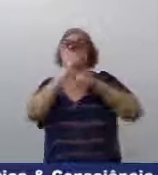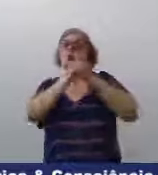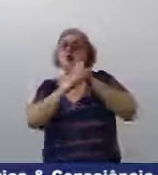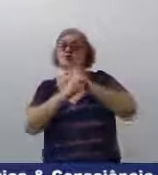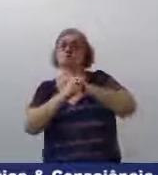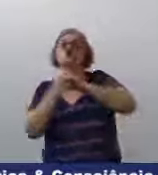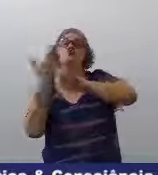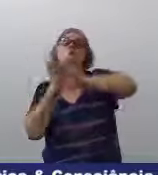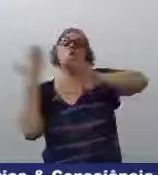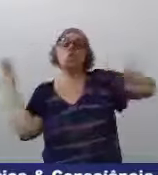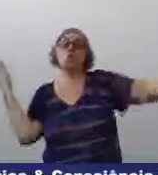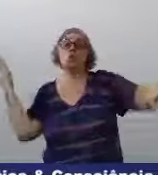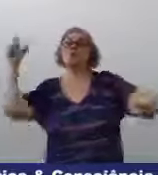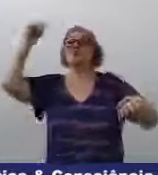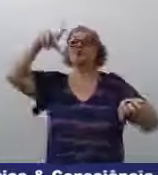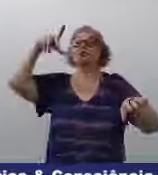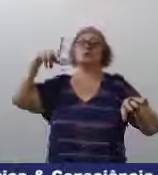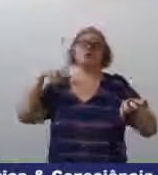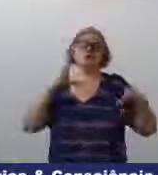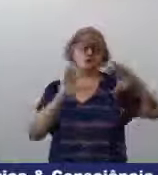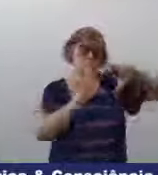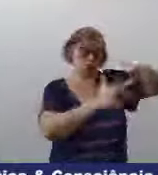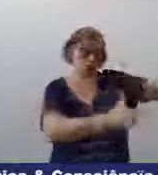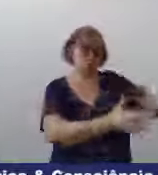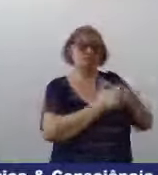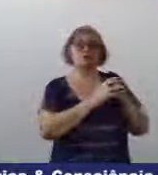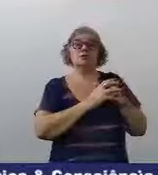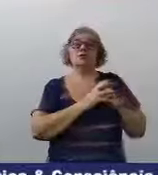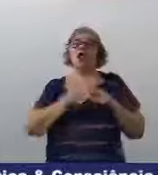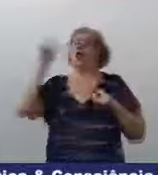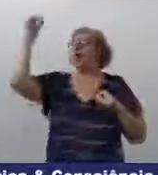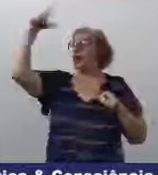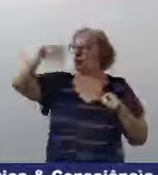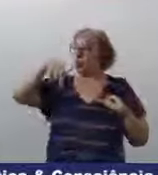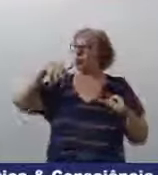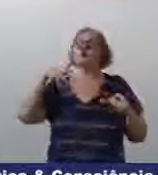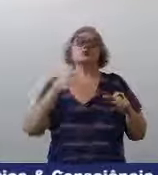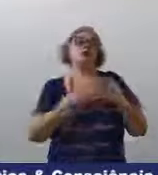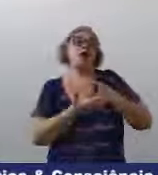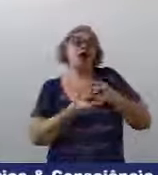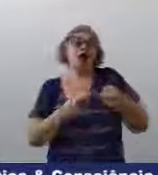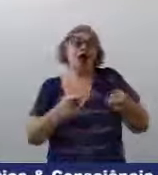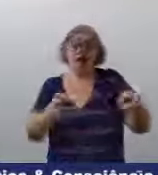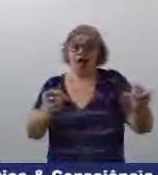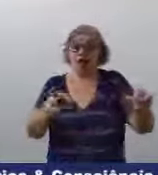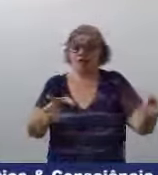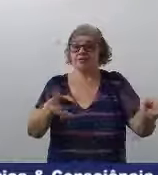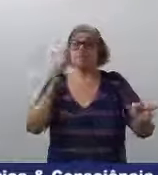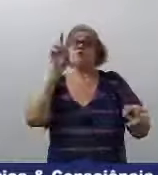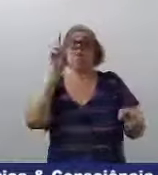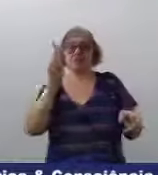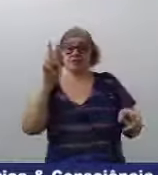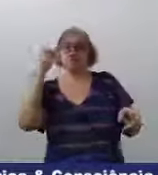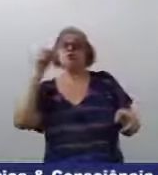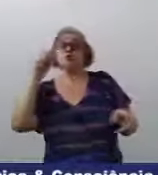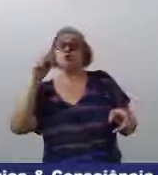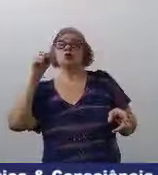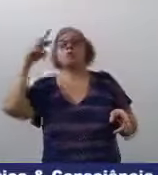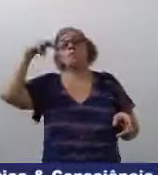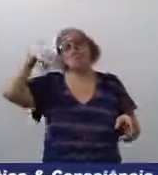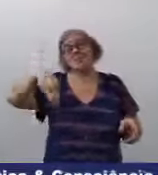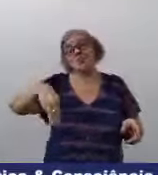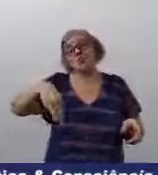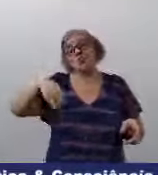de distância do nosso planeta. O que quer dizer isso? Que a luz gasta 28 mil